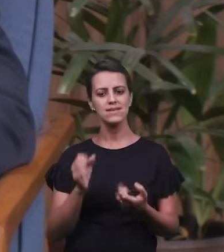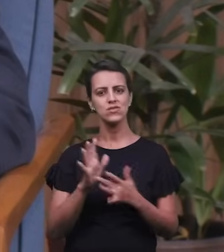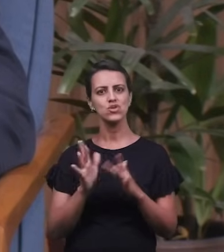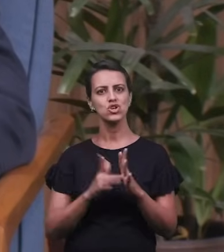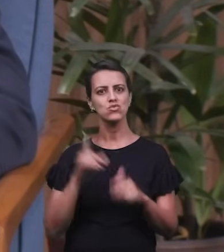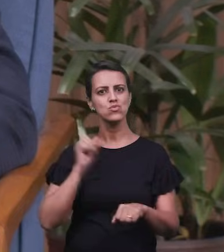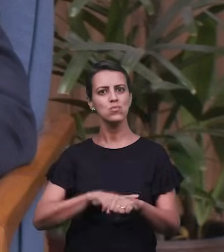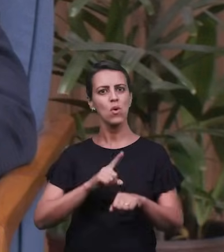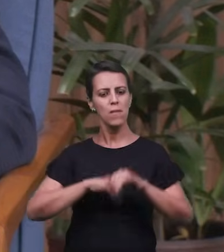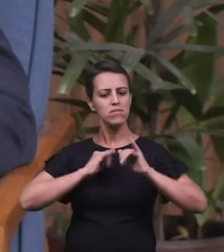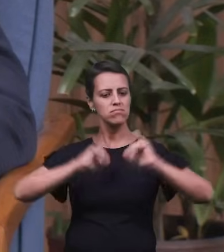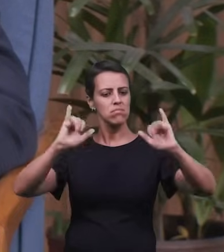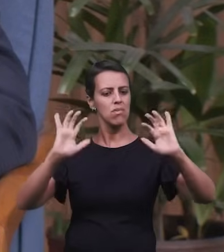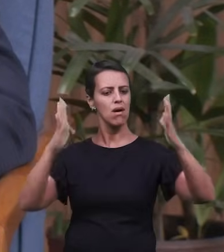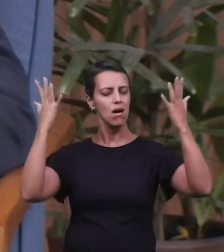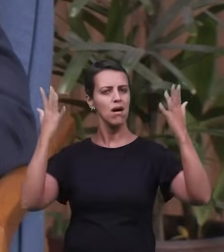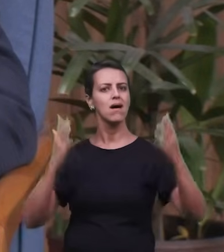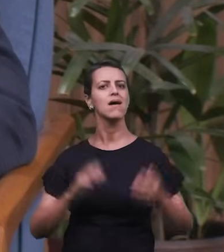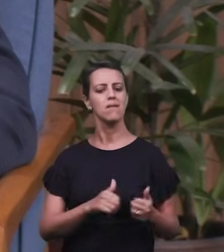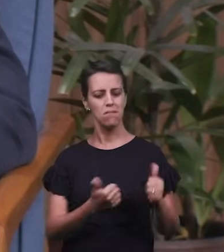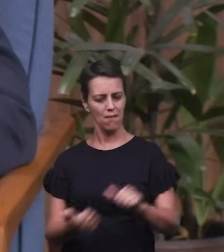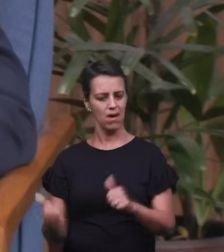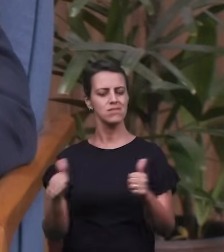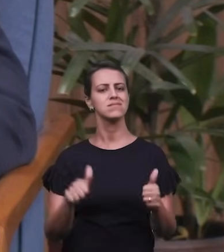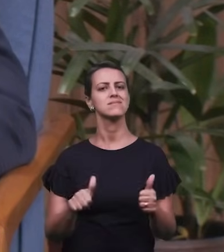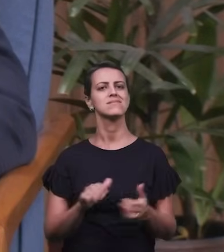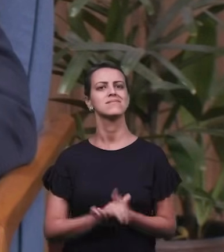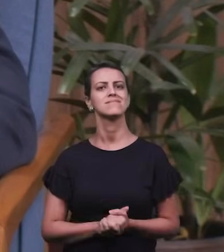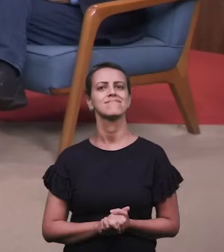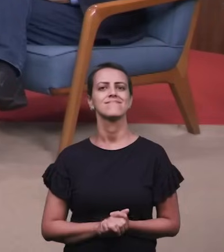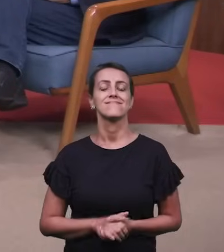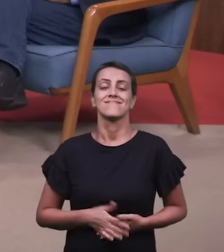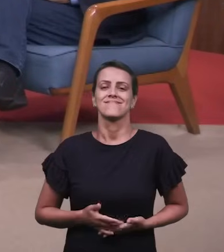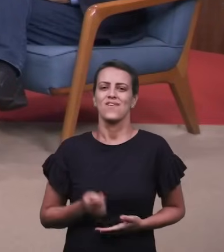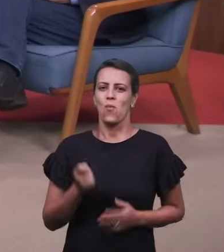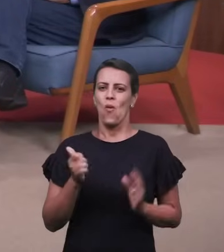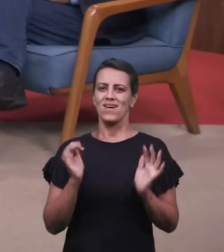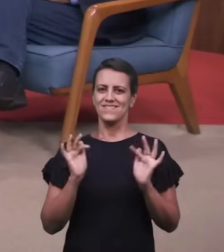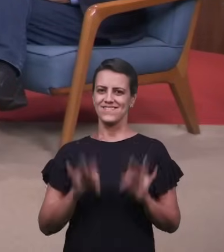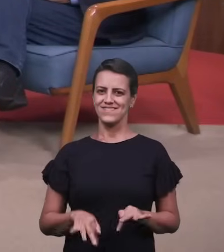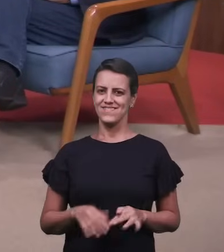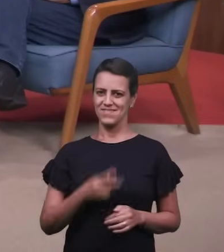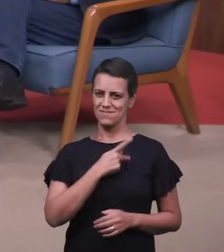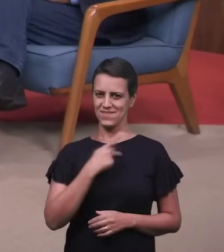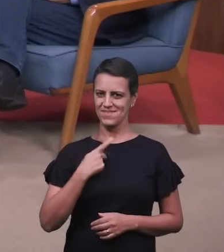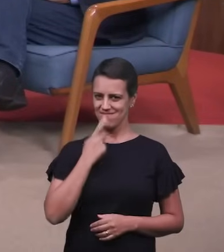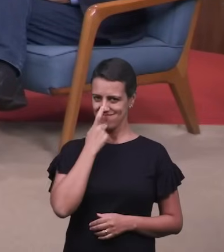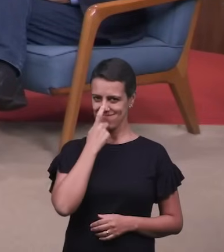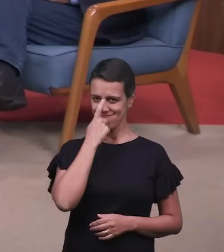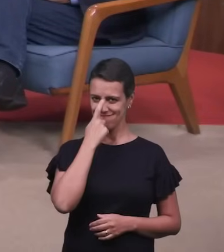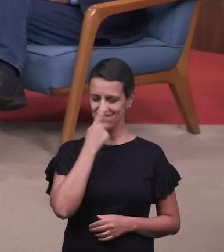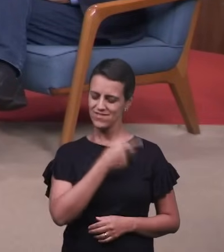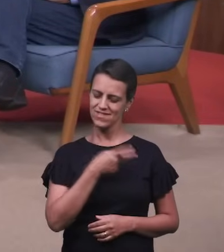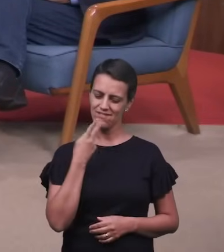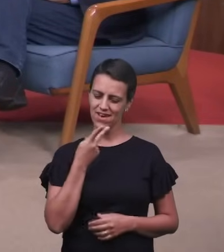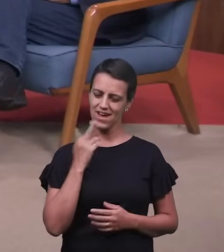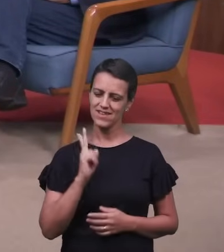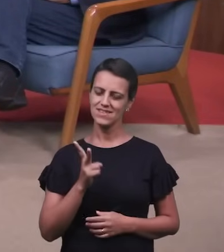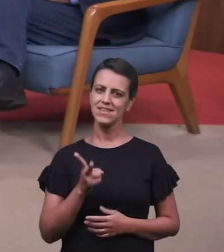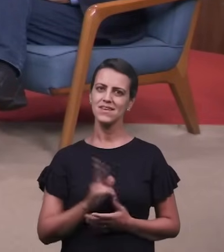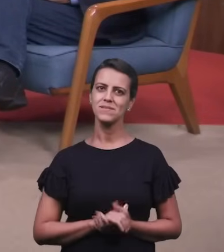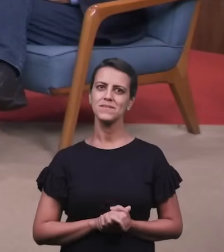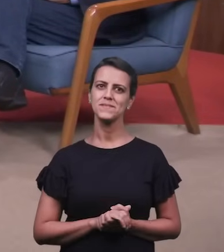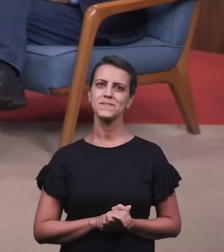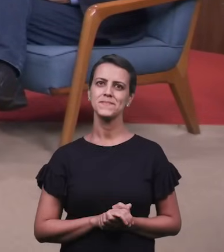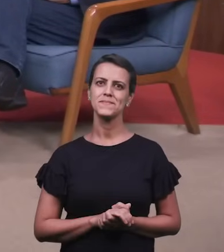no trombeta e festa. Já foram batizados, louvado seja o nome do Senhor. Daniel, para a gente encerrar, aquela palavra que você sempre dá no final para os